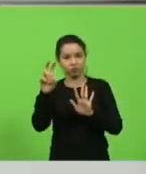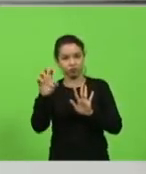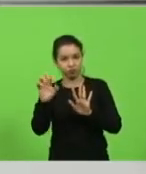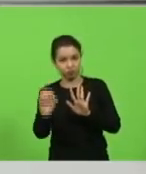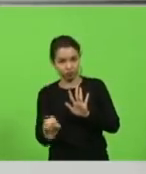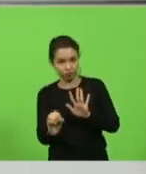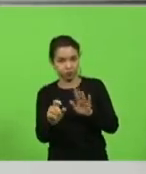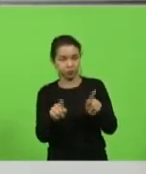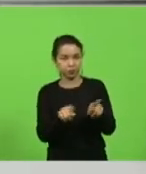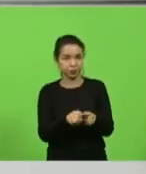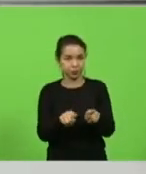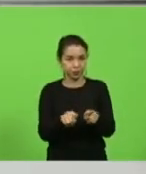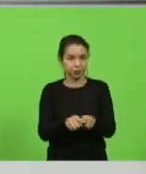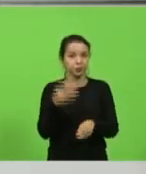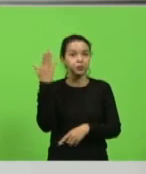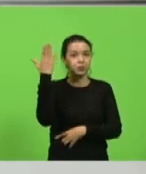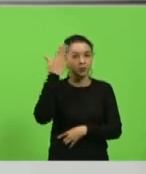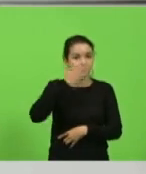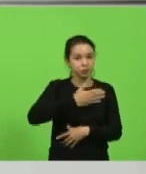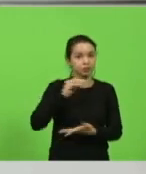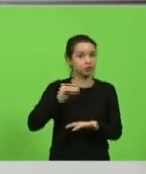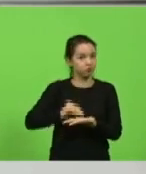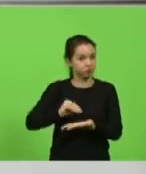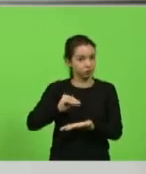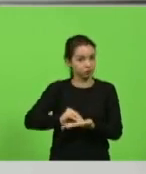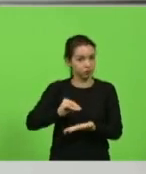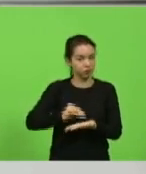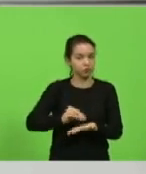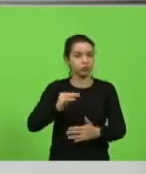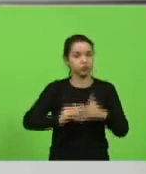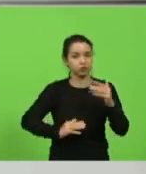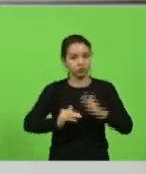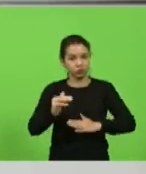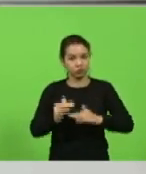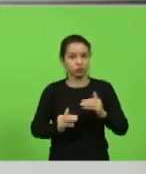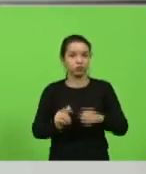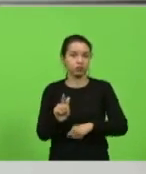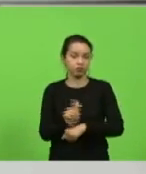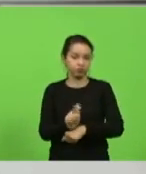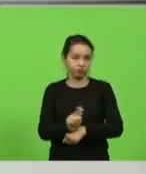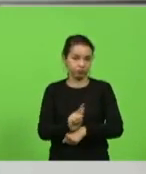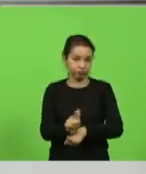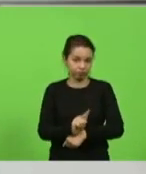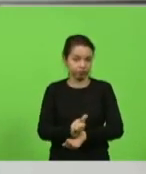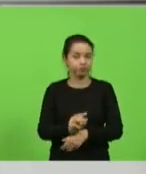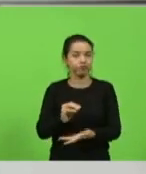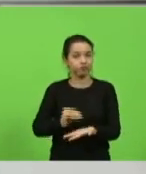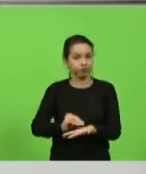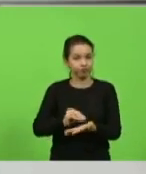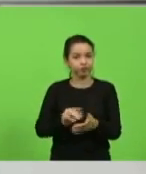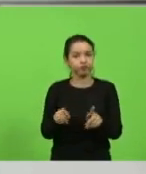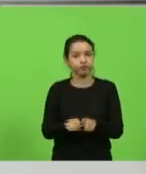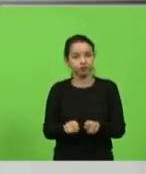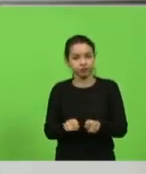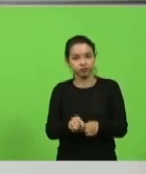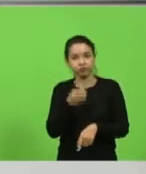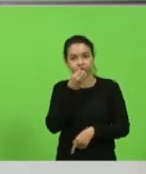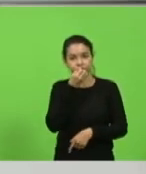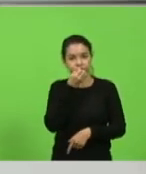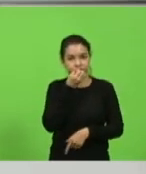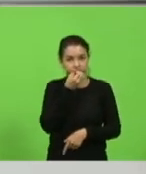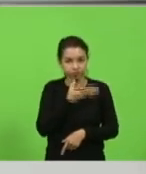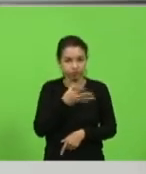a notória ausência de capacidade de gestão e do bom uso do poder